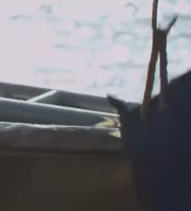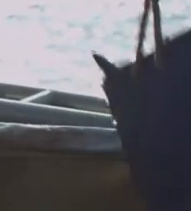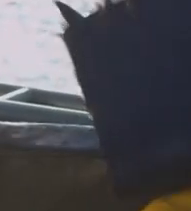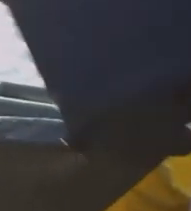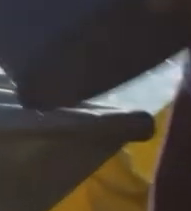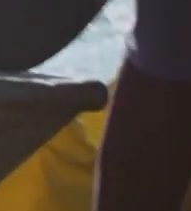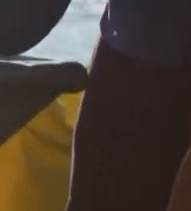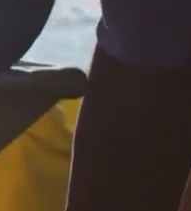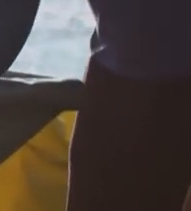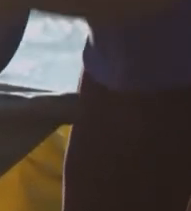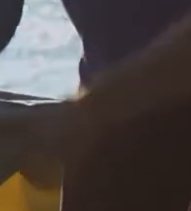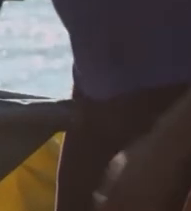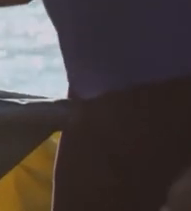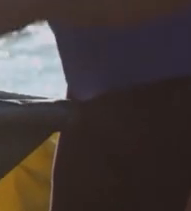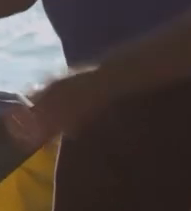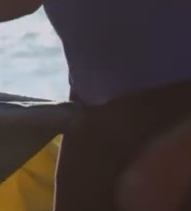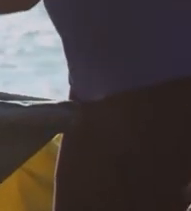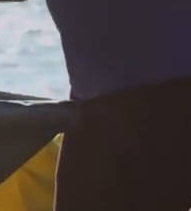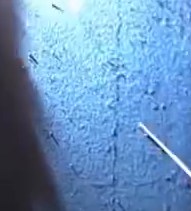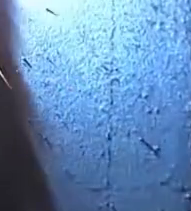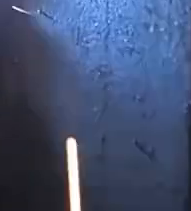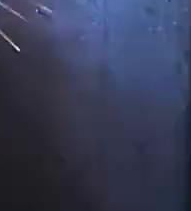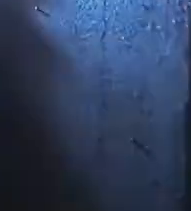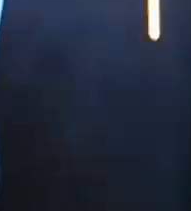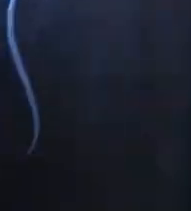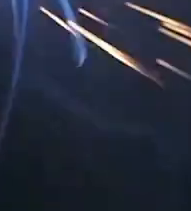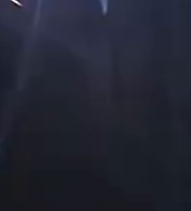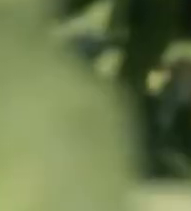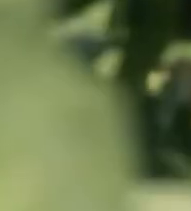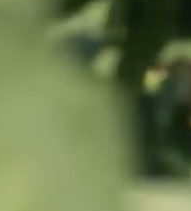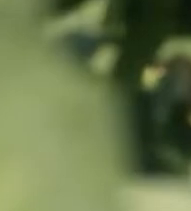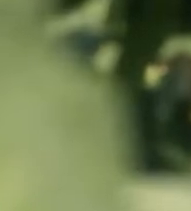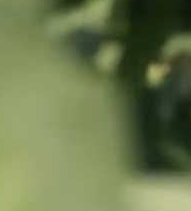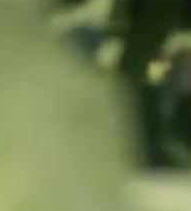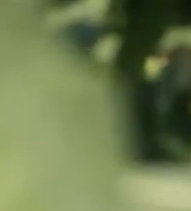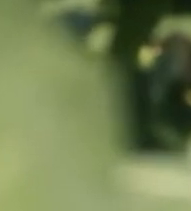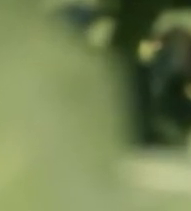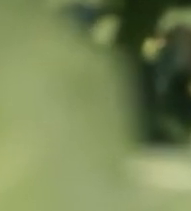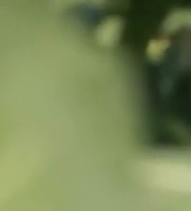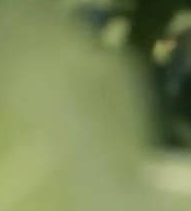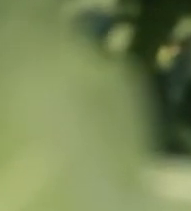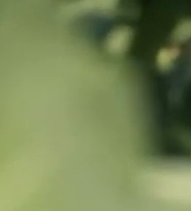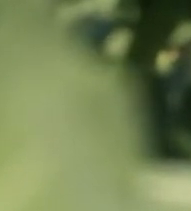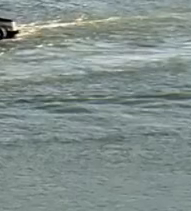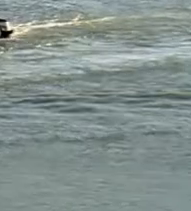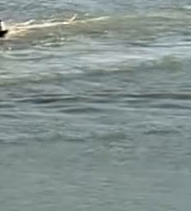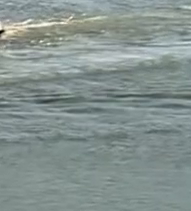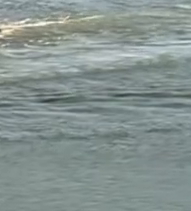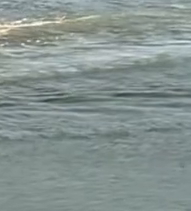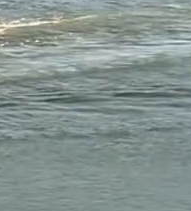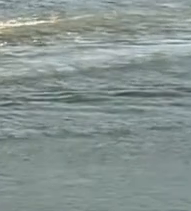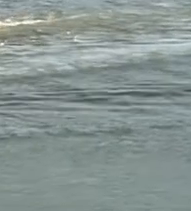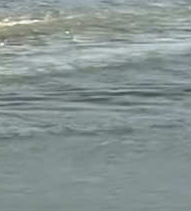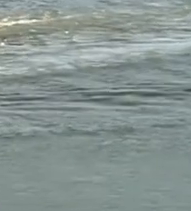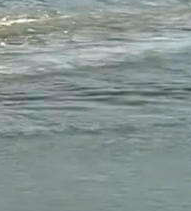povo nas epopeias. Fuja a luz da redenção.